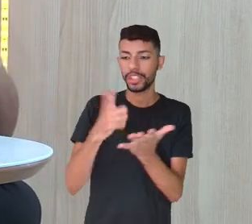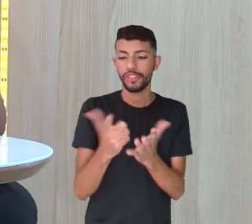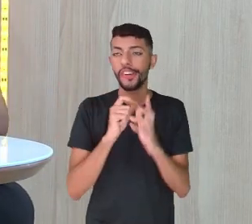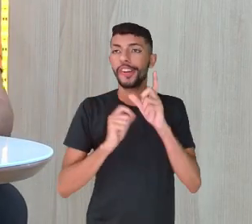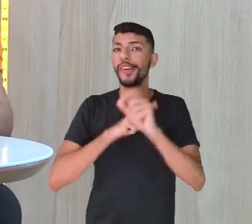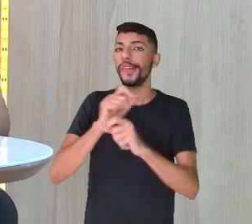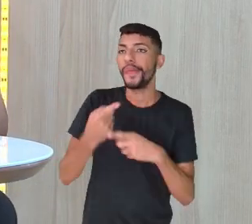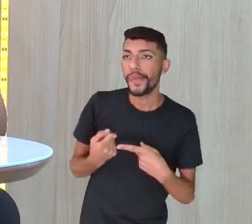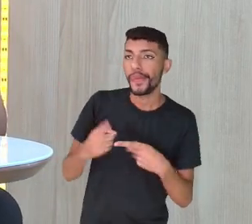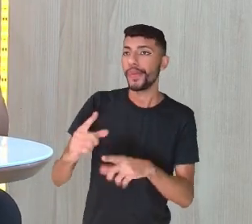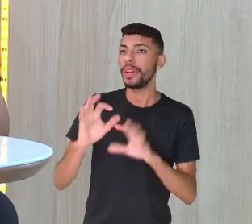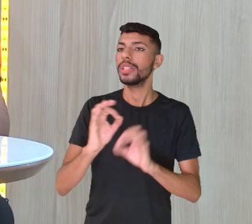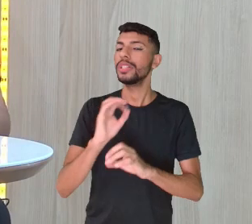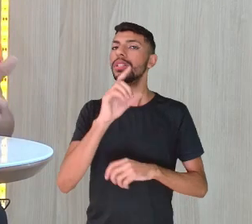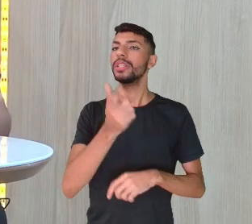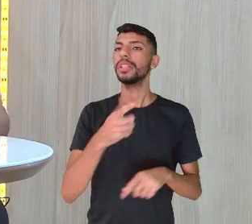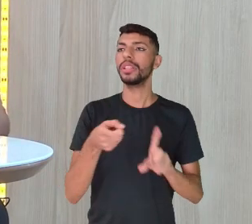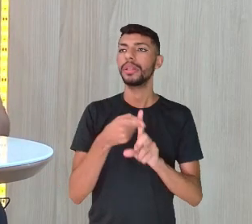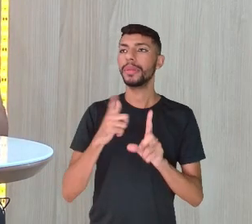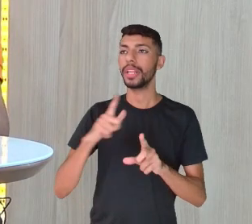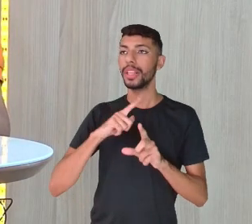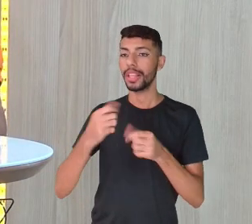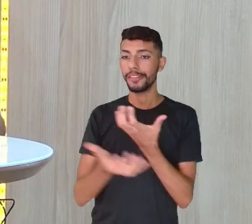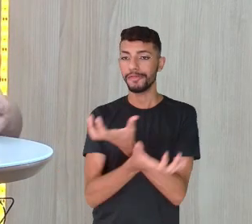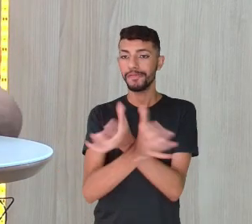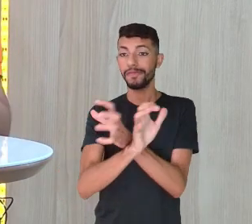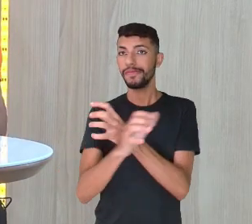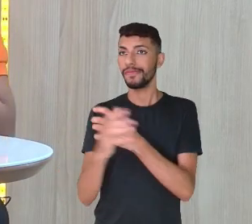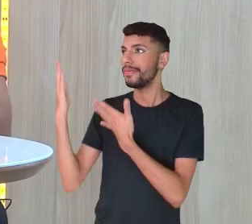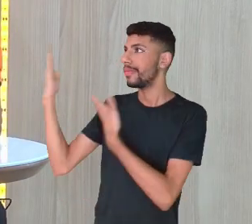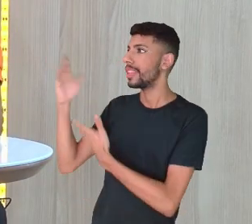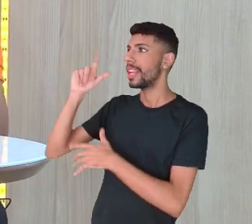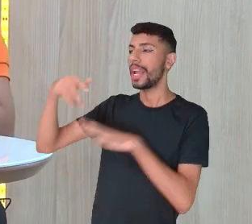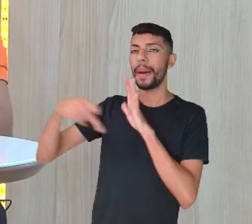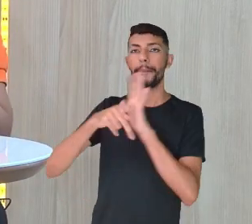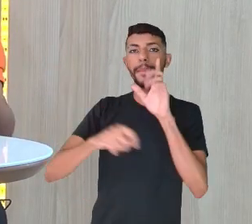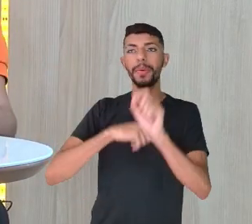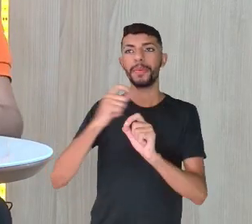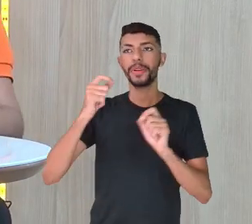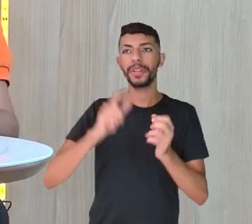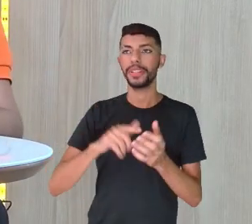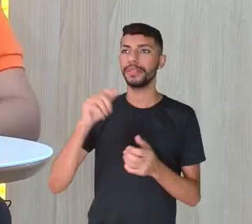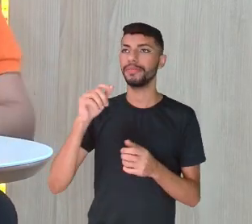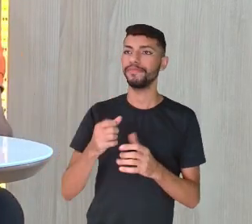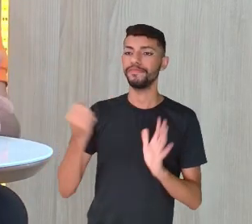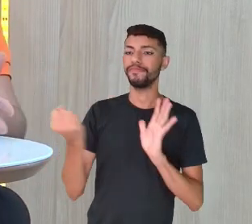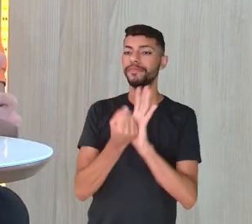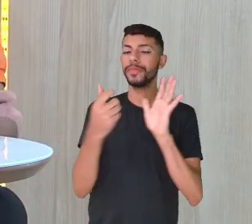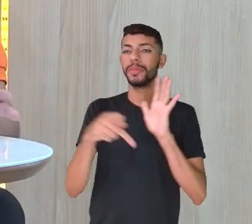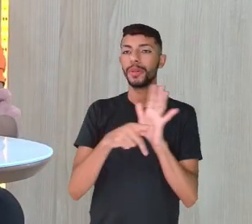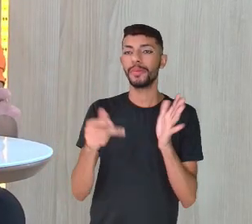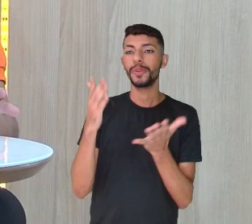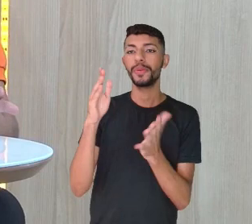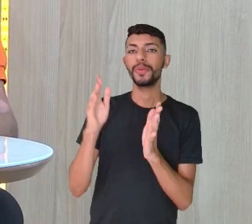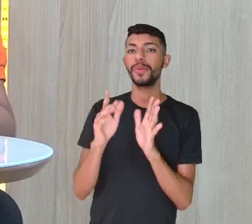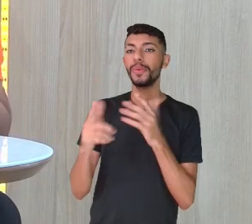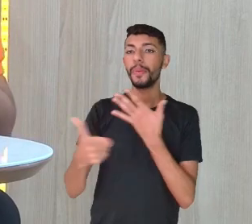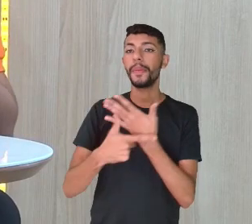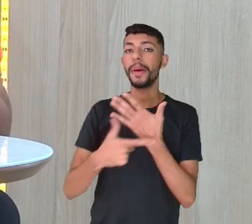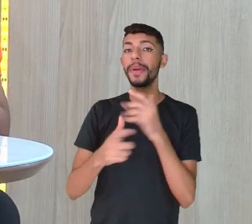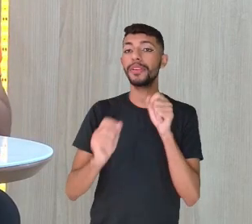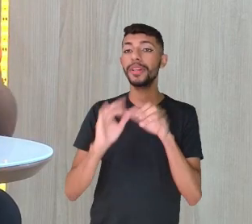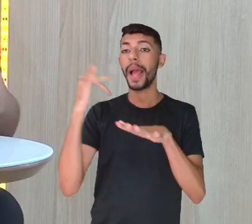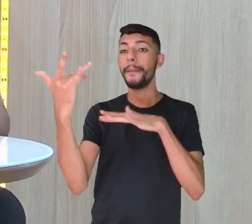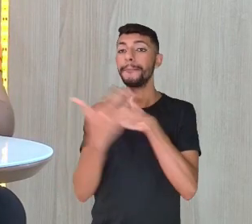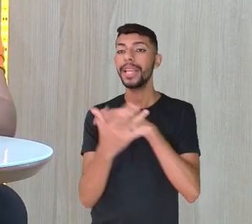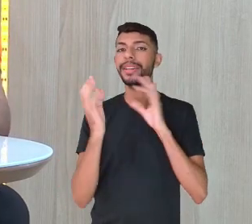rebela e que coloca uma caveira é uma marca do quê? Do papel da imprensa nas revoluções, né? Porque